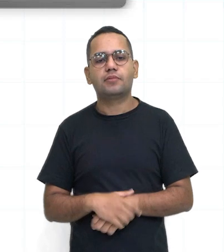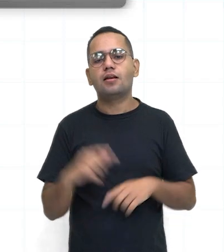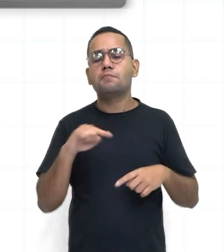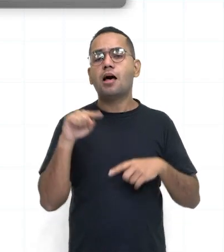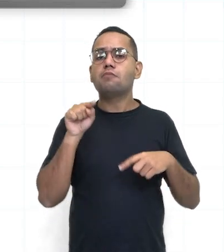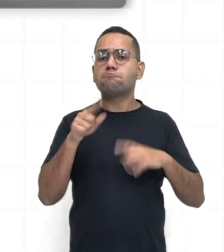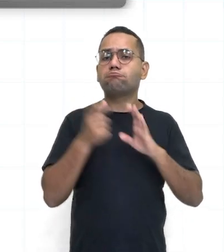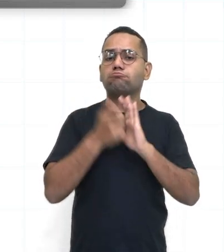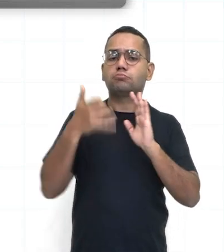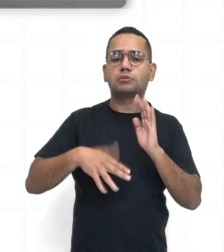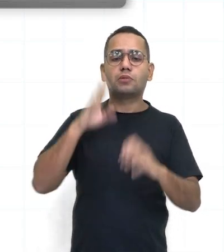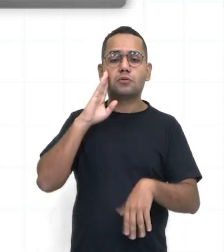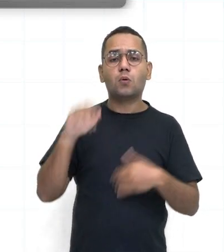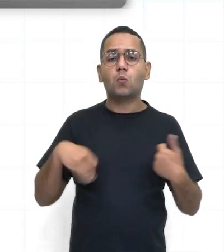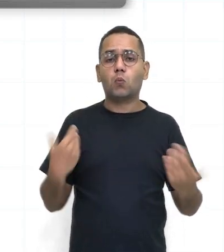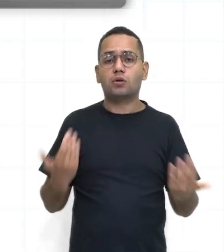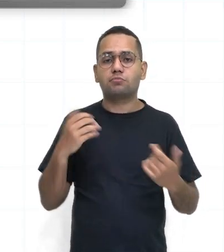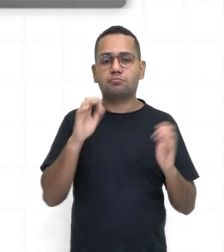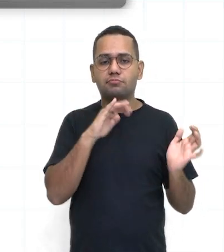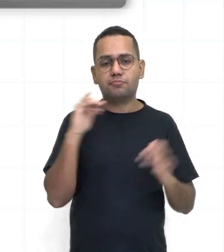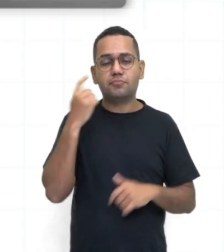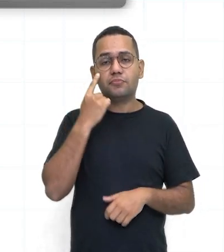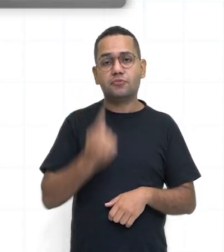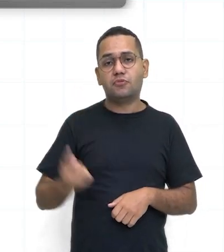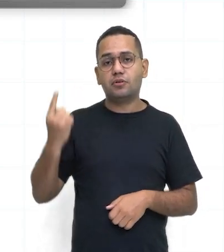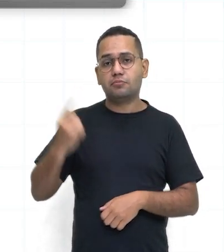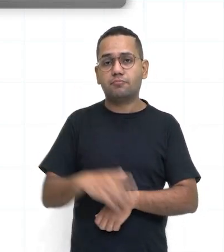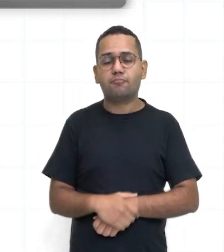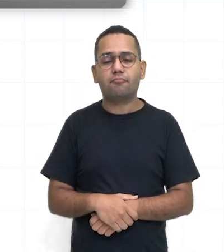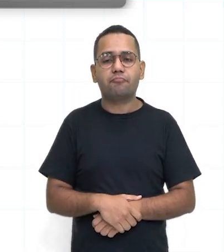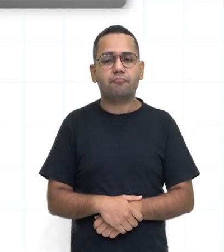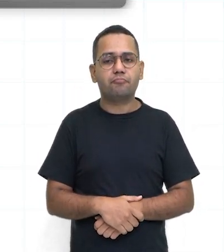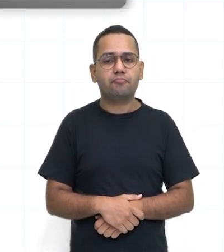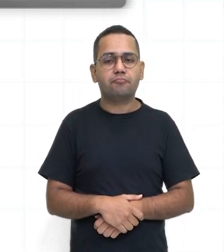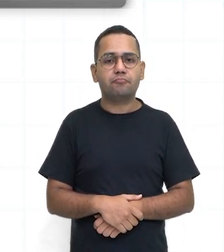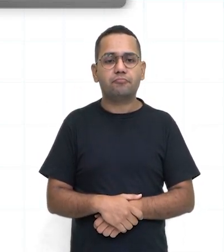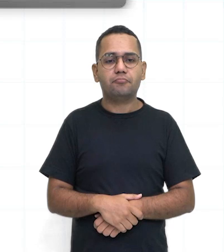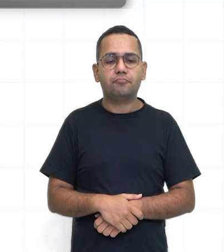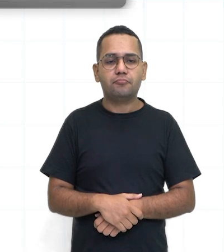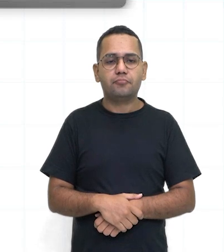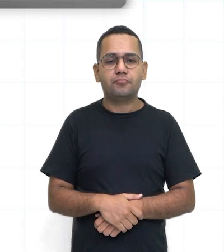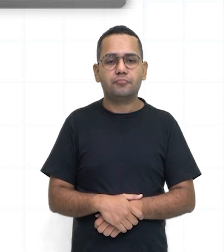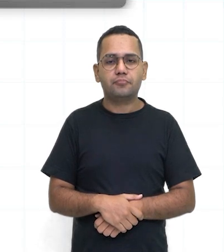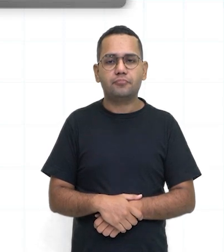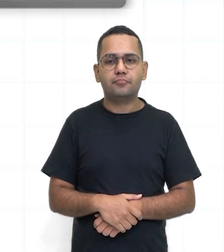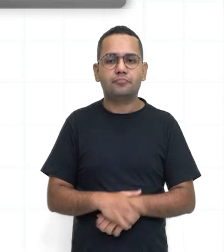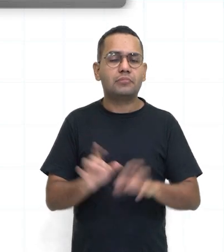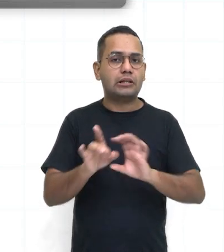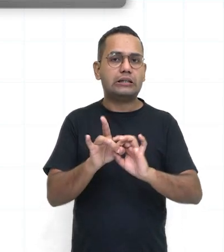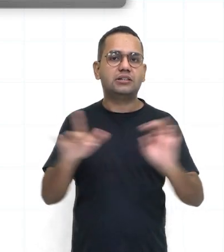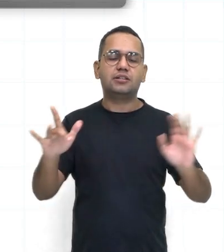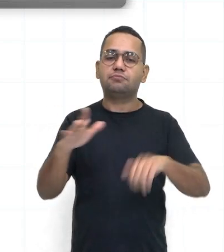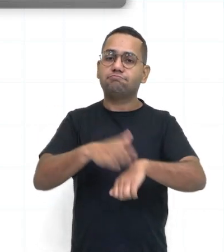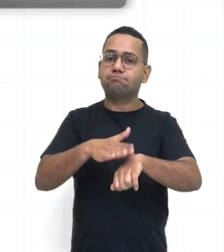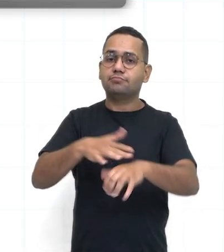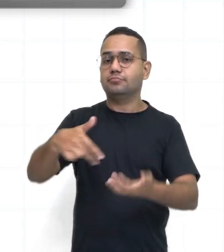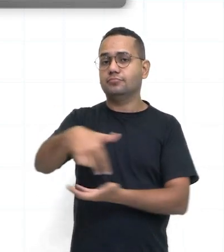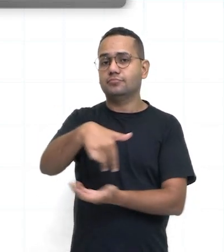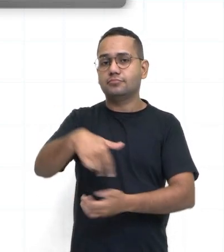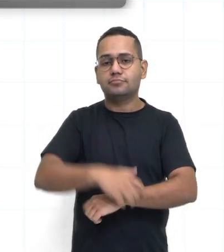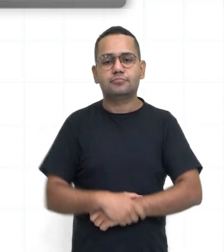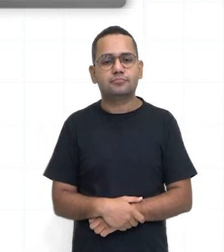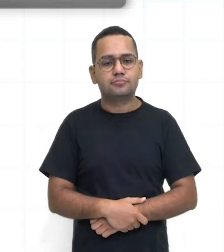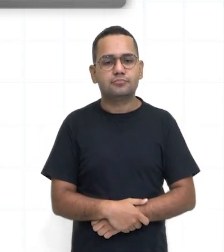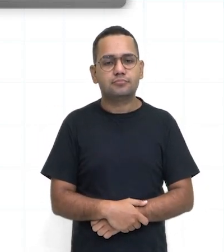principais características são: quais são as características da dança moderna? Liberdade de